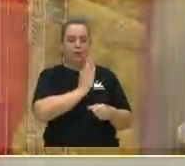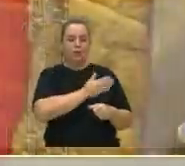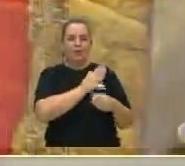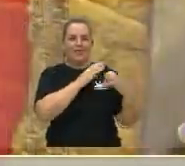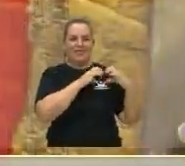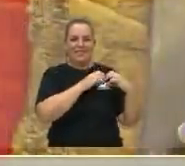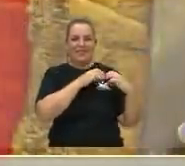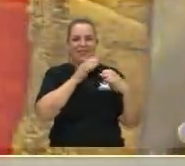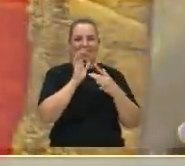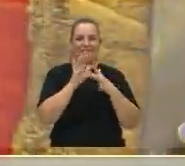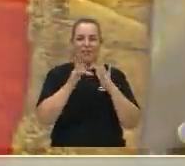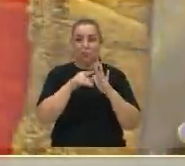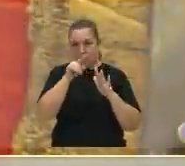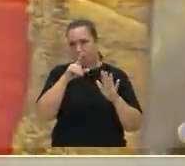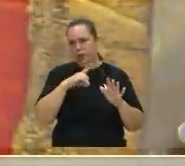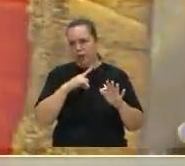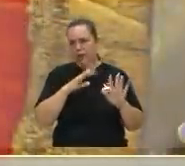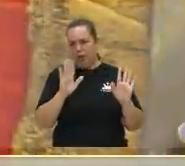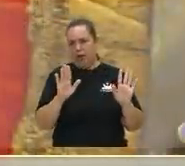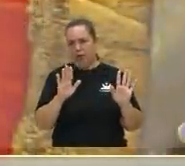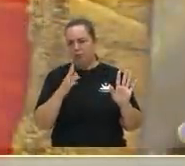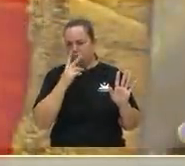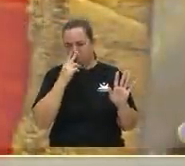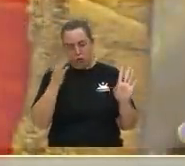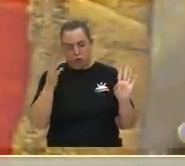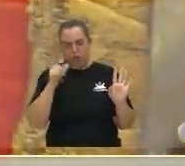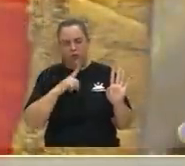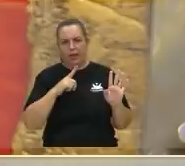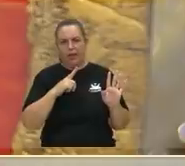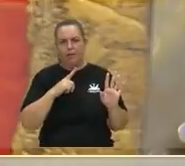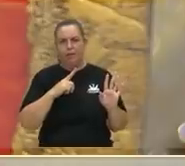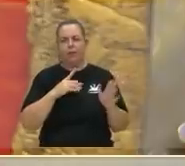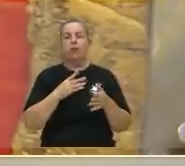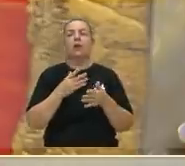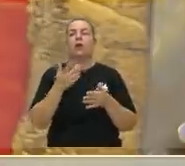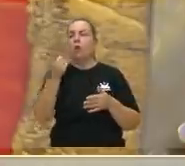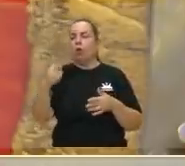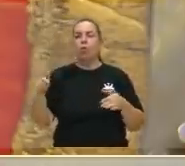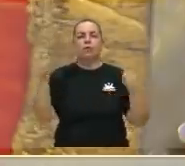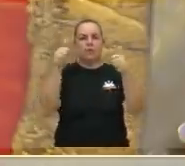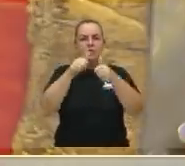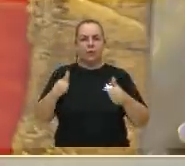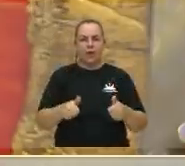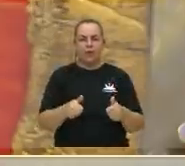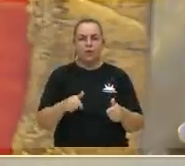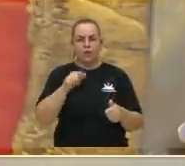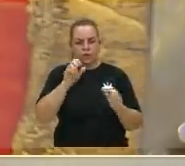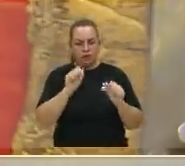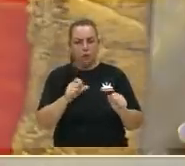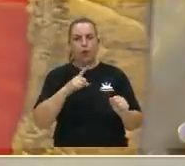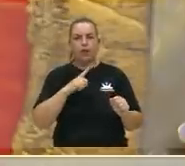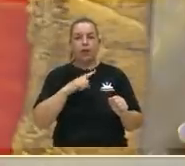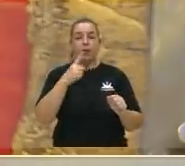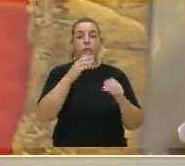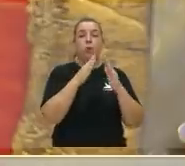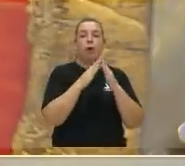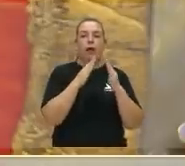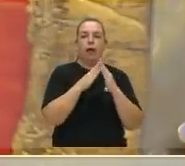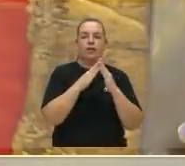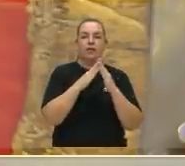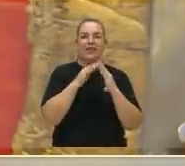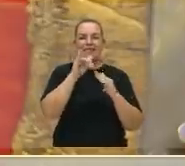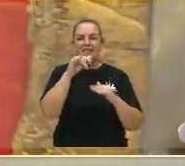você deve ter o seu você outras imagens que você pode ter na sua casa